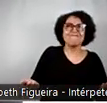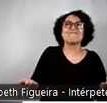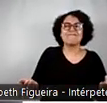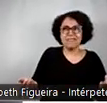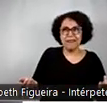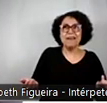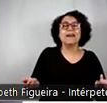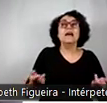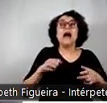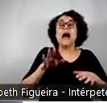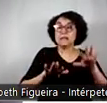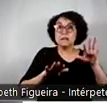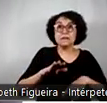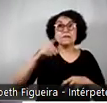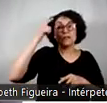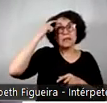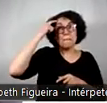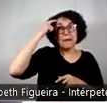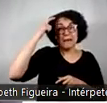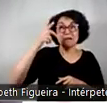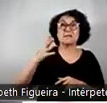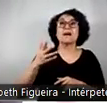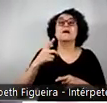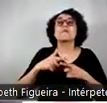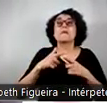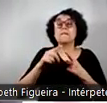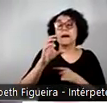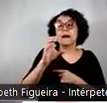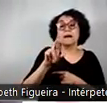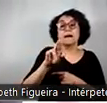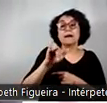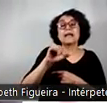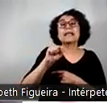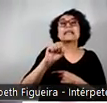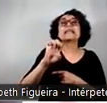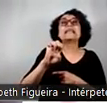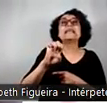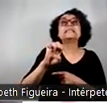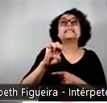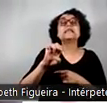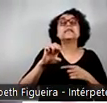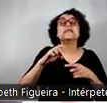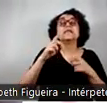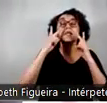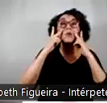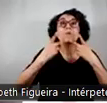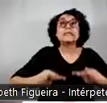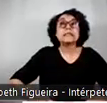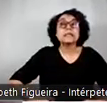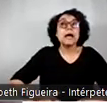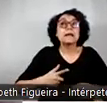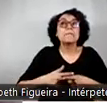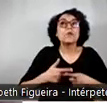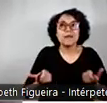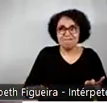crises? E geralmente, né, esse deslocamento forçado se dá por razões de guerra, né, e disputas religiosas,